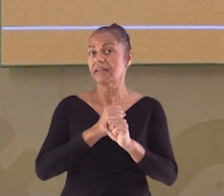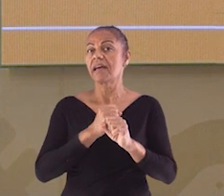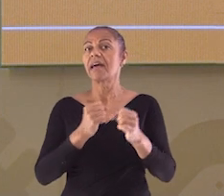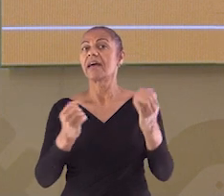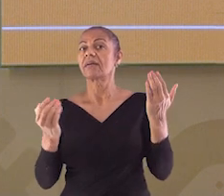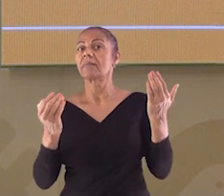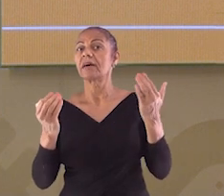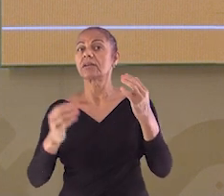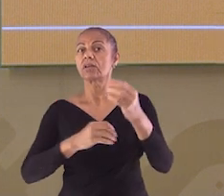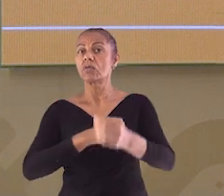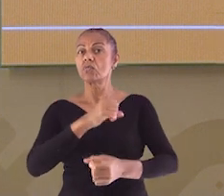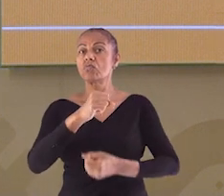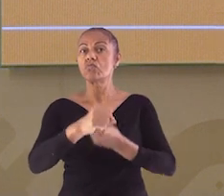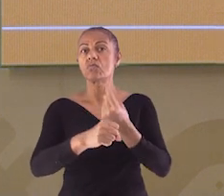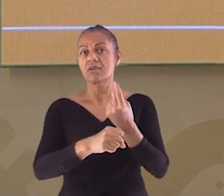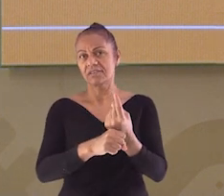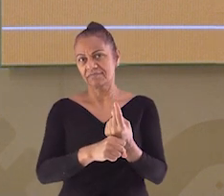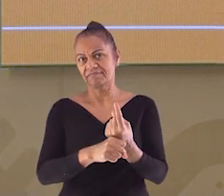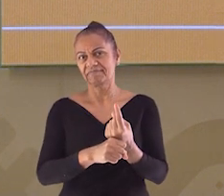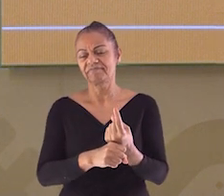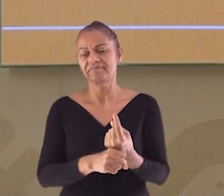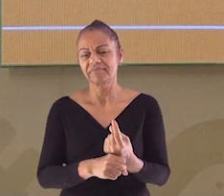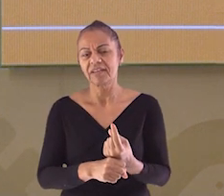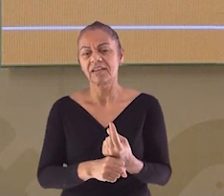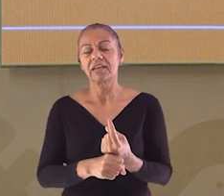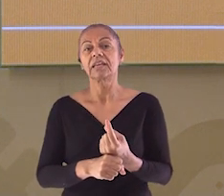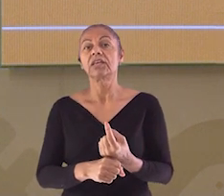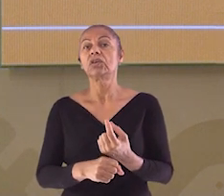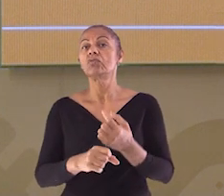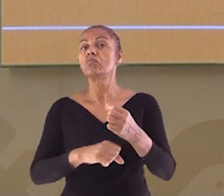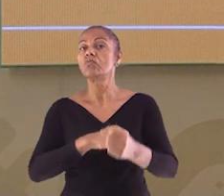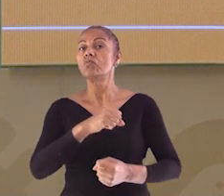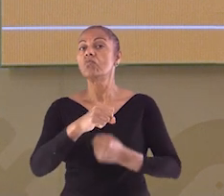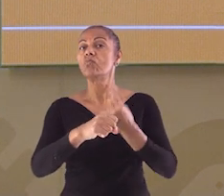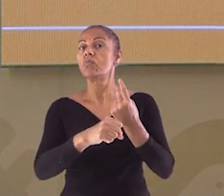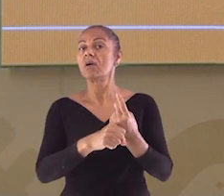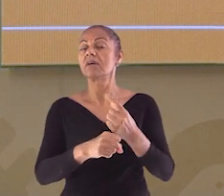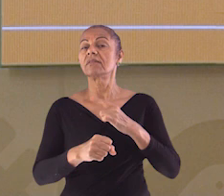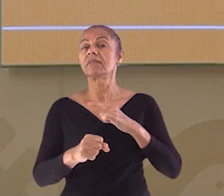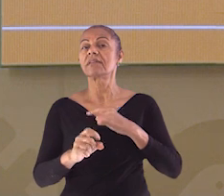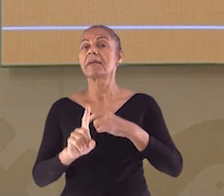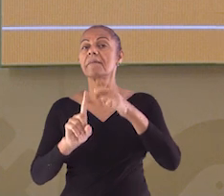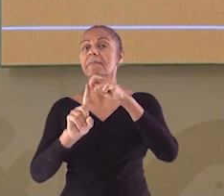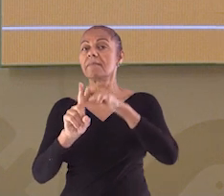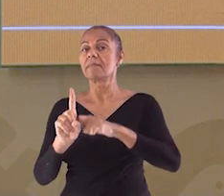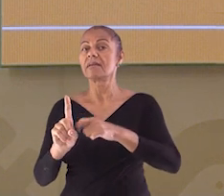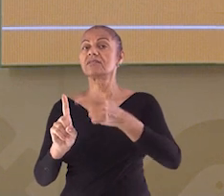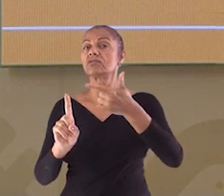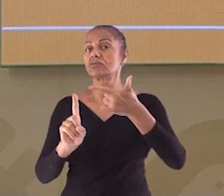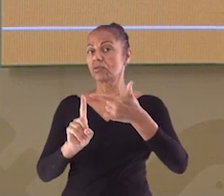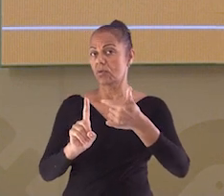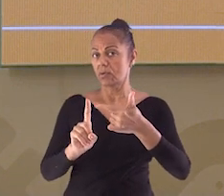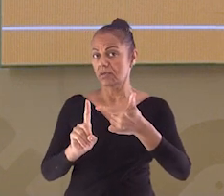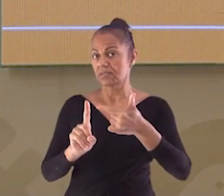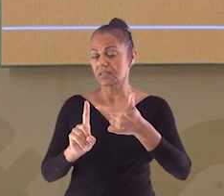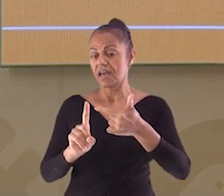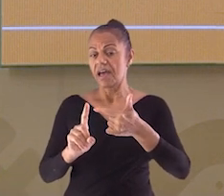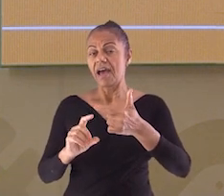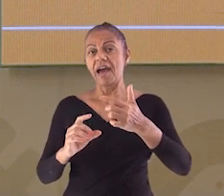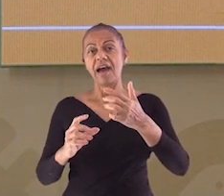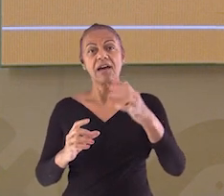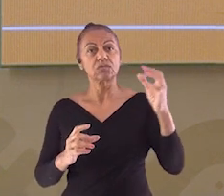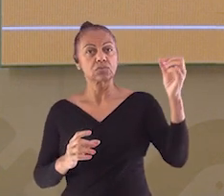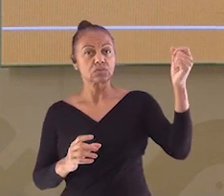Um ano é dividido em 12 meses. E quando a Terra ela faz esse giro em torno do Sol que dura um